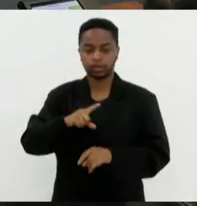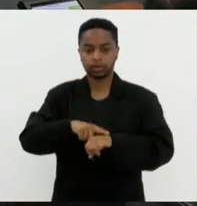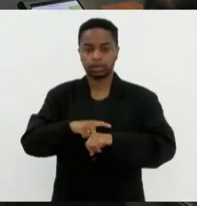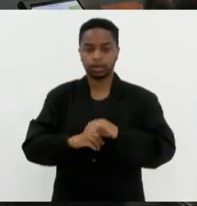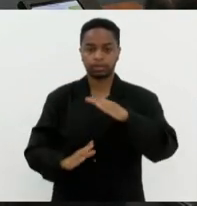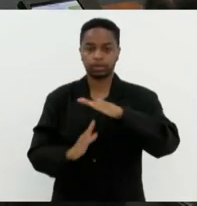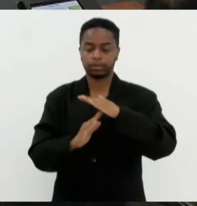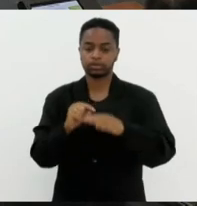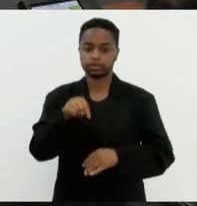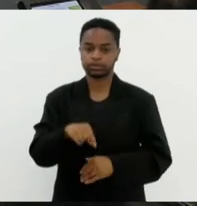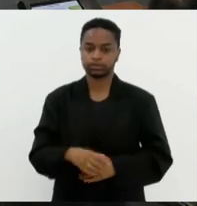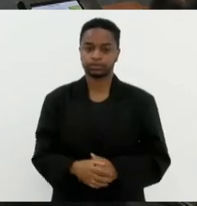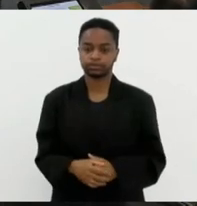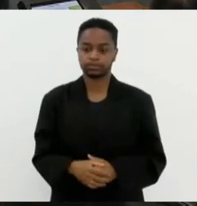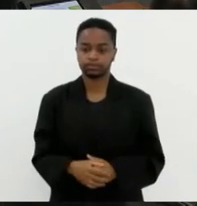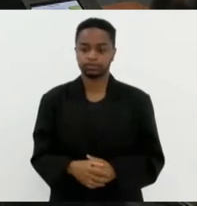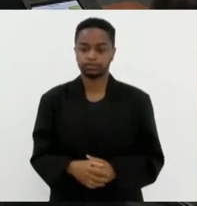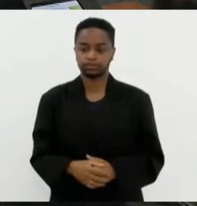regimental.